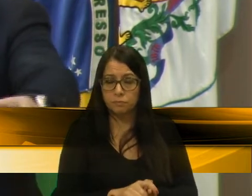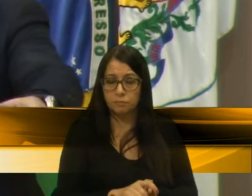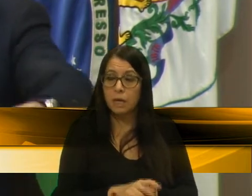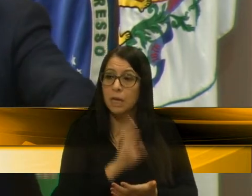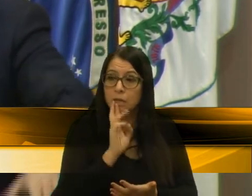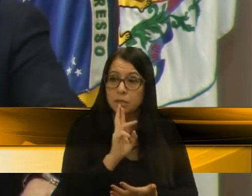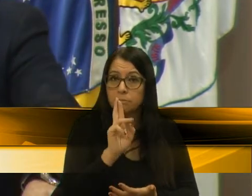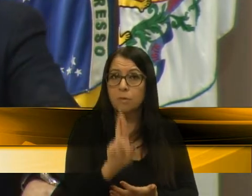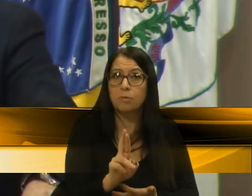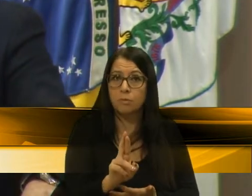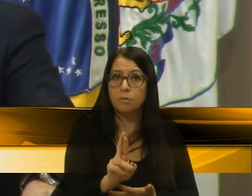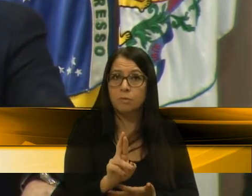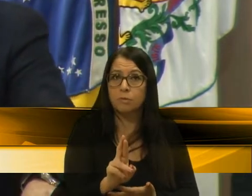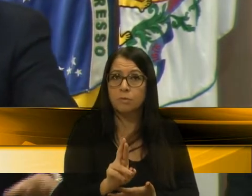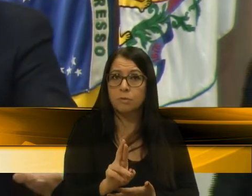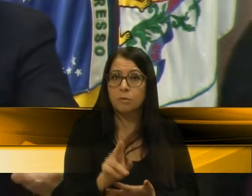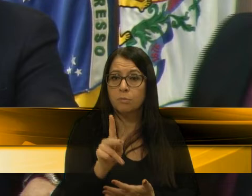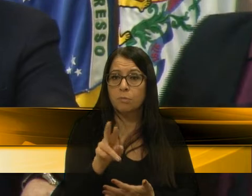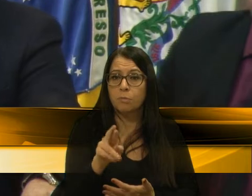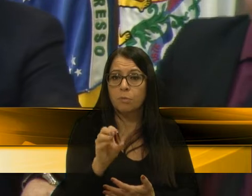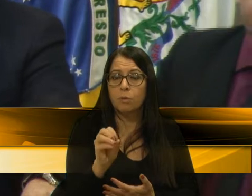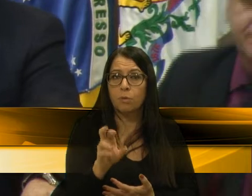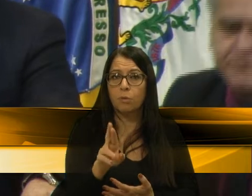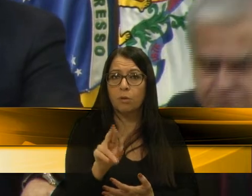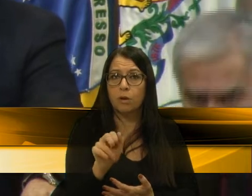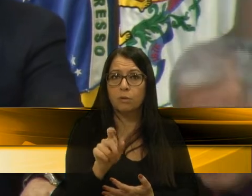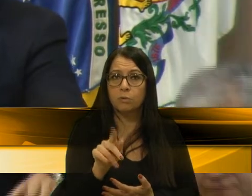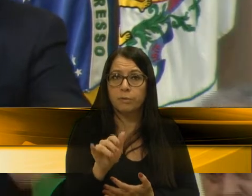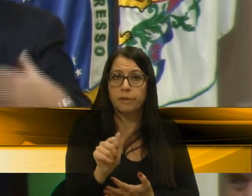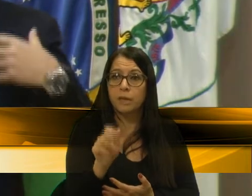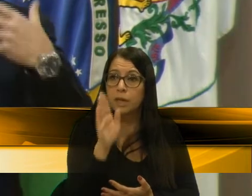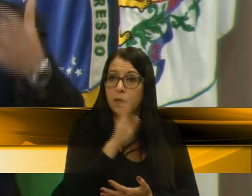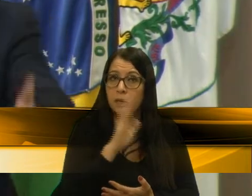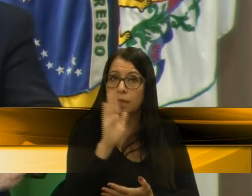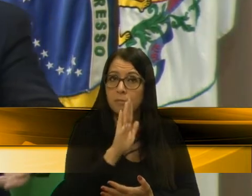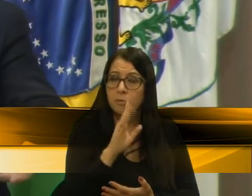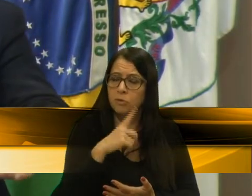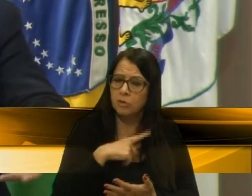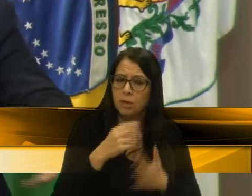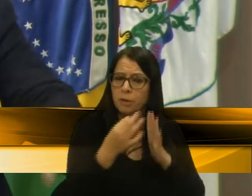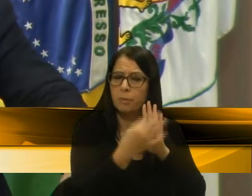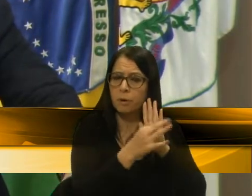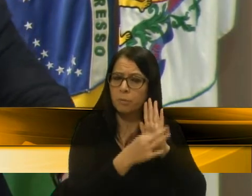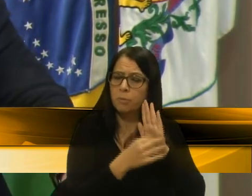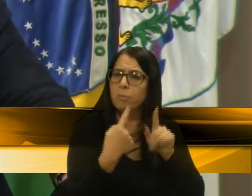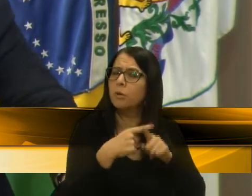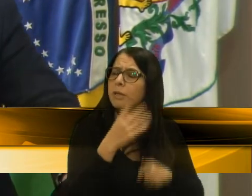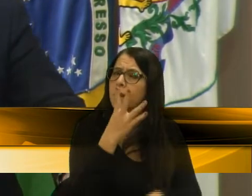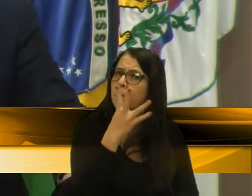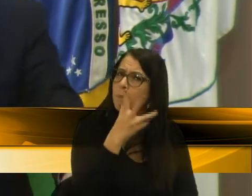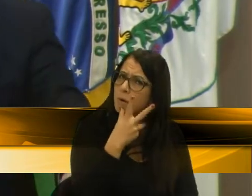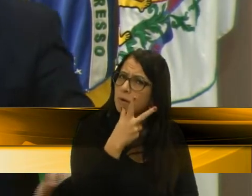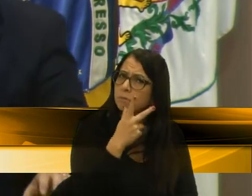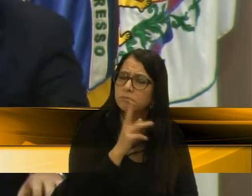Respondam à Procuradoria-Geral do Estado o quanto antes isso. Se existe um plano, por que a demora para responder?